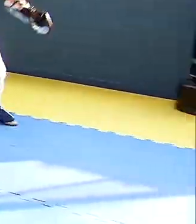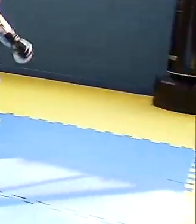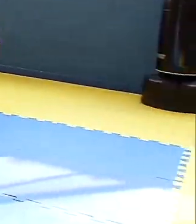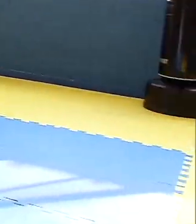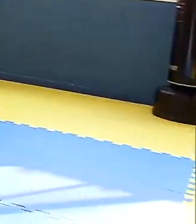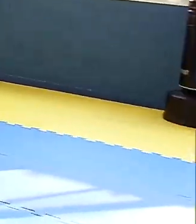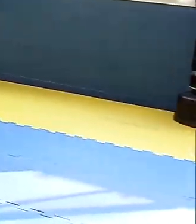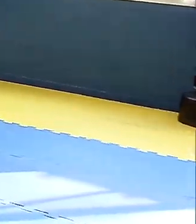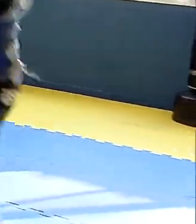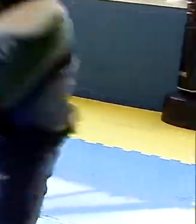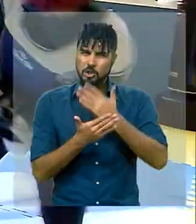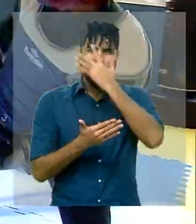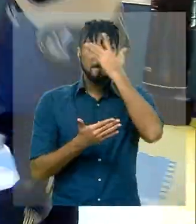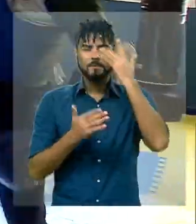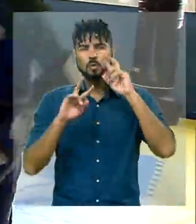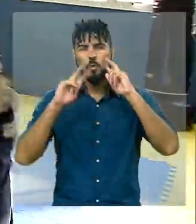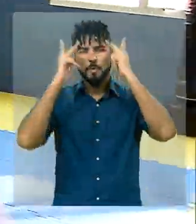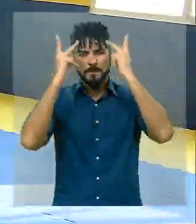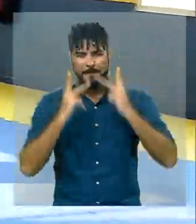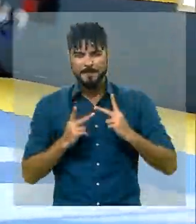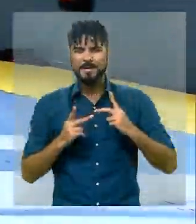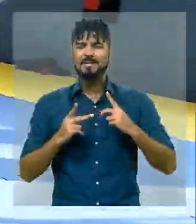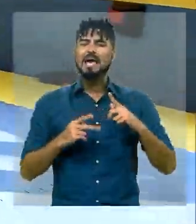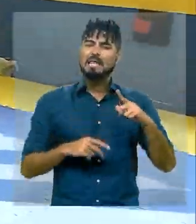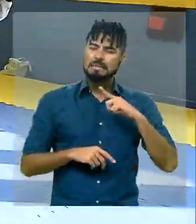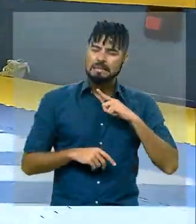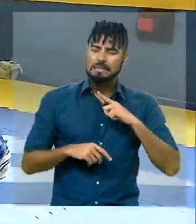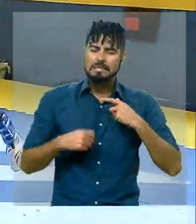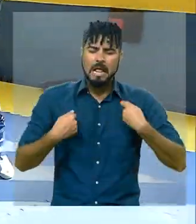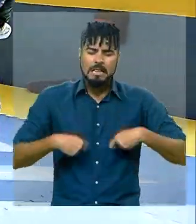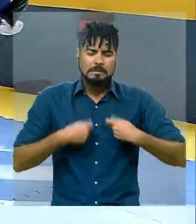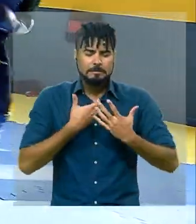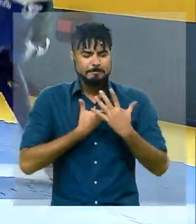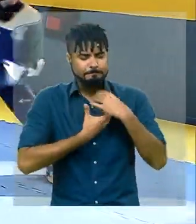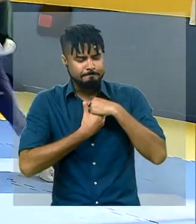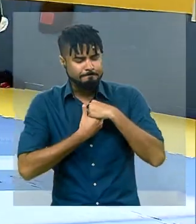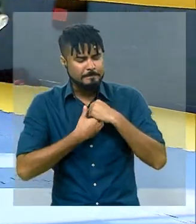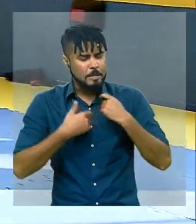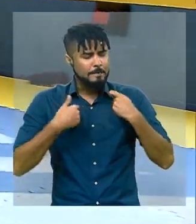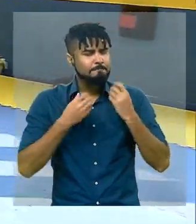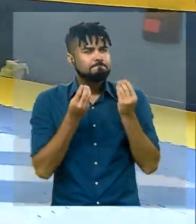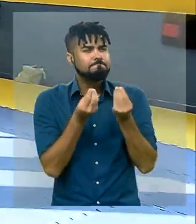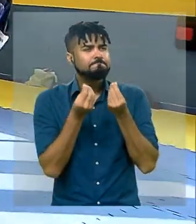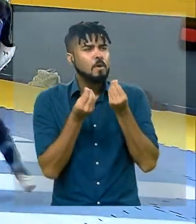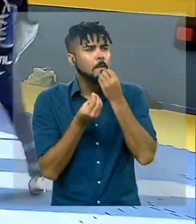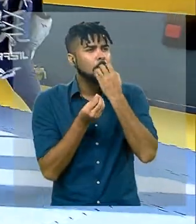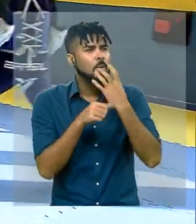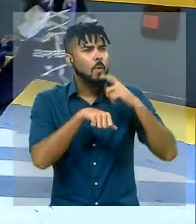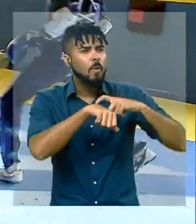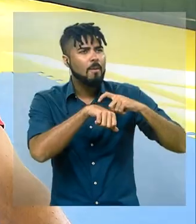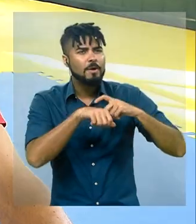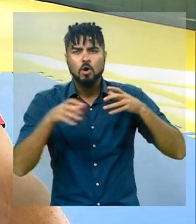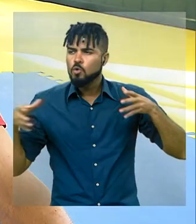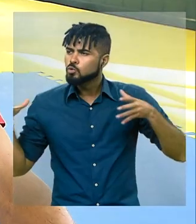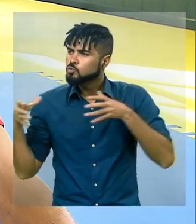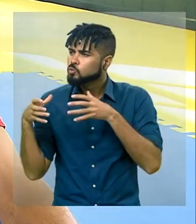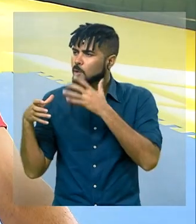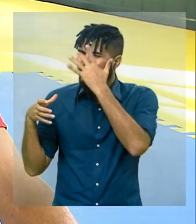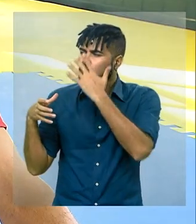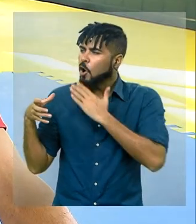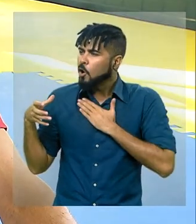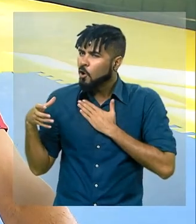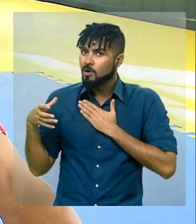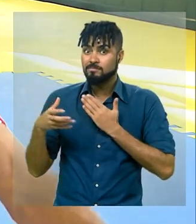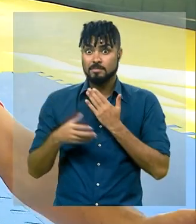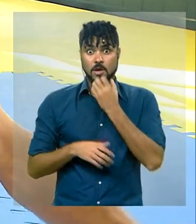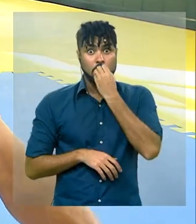Acredito que o ser humano ele tem a necessidade de viver bons momentos do lado de pessoas que ele gosta. E viver um bom momento para